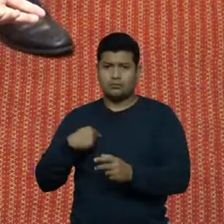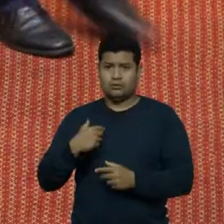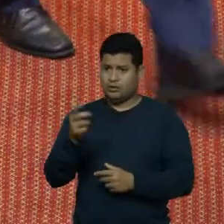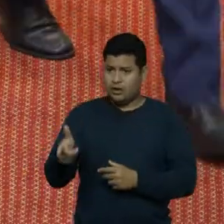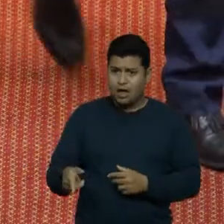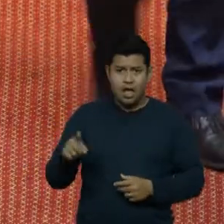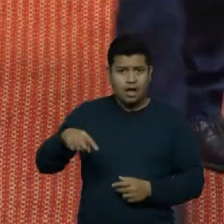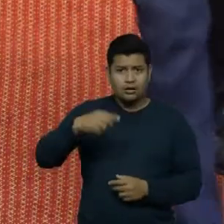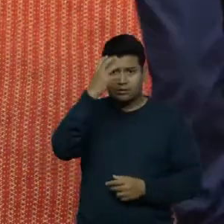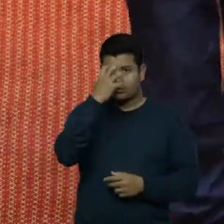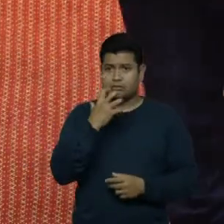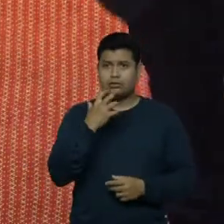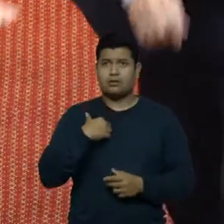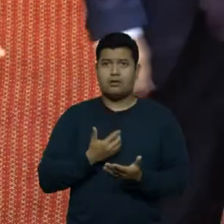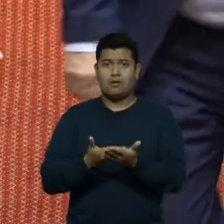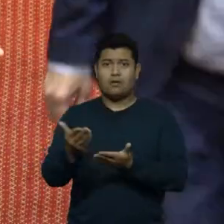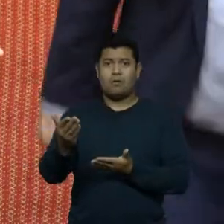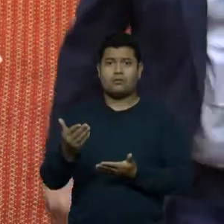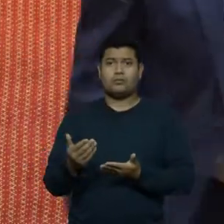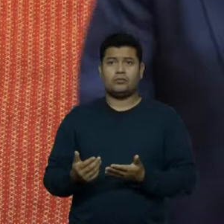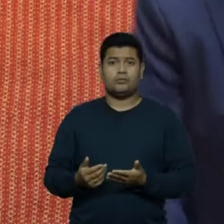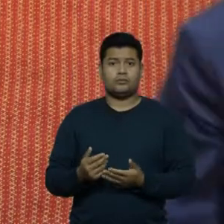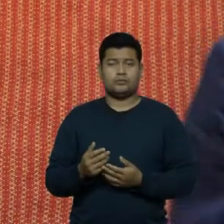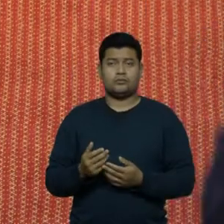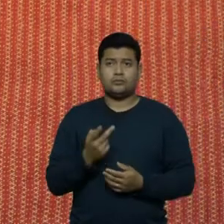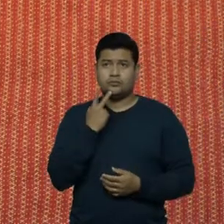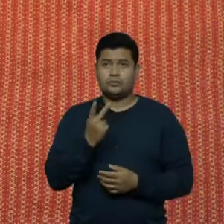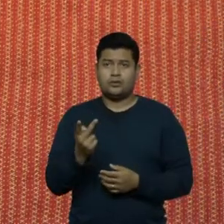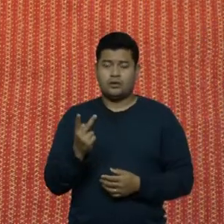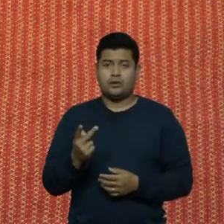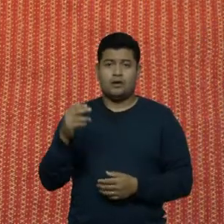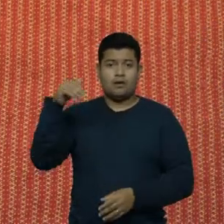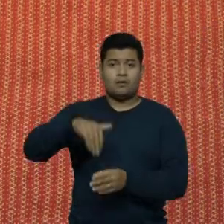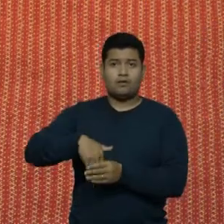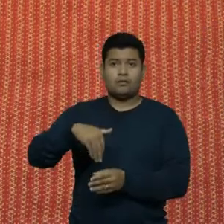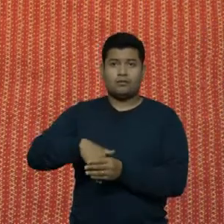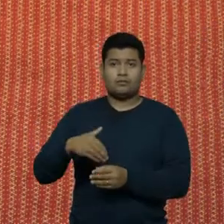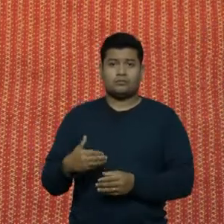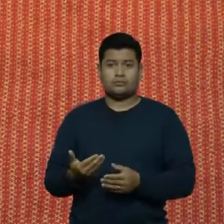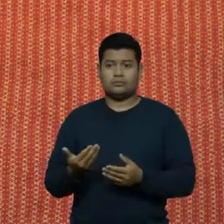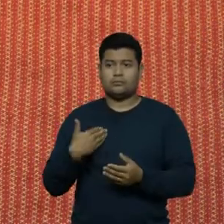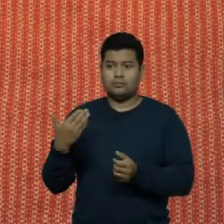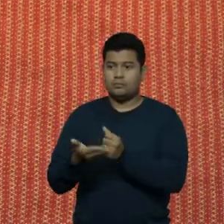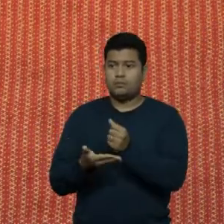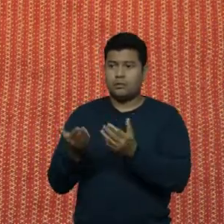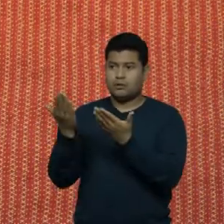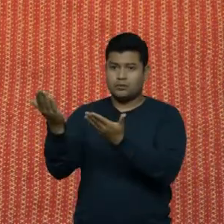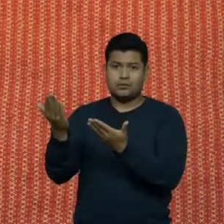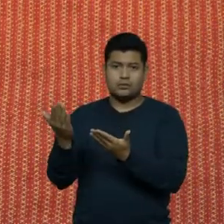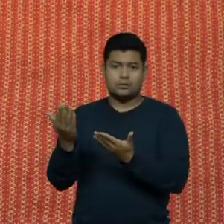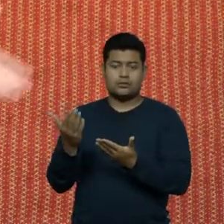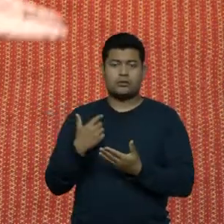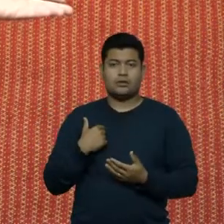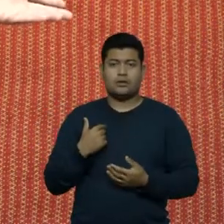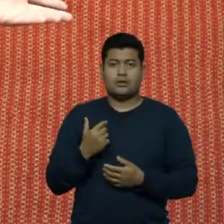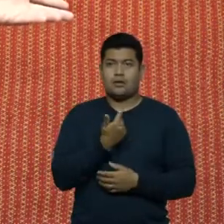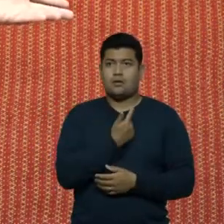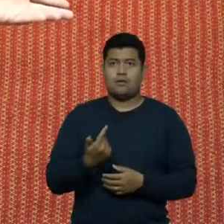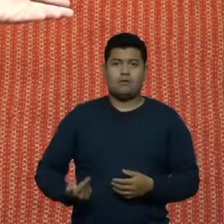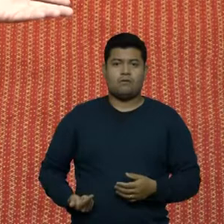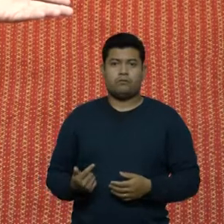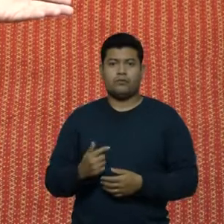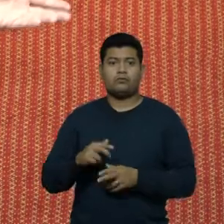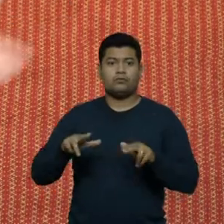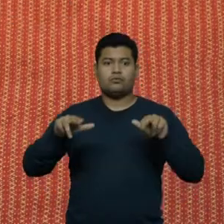aí começa a se repetir o que o governo fala e aí se vota baseado no que o governo falou que ele nunca comprovou que é